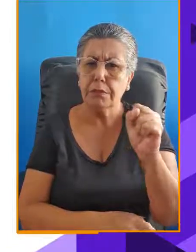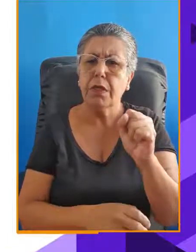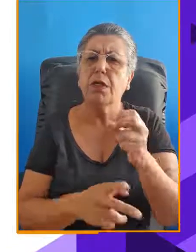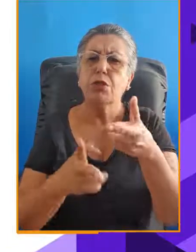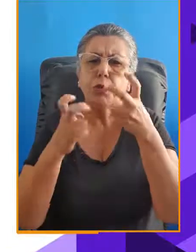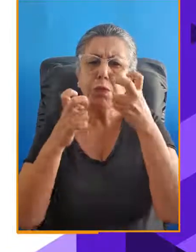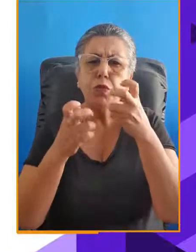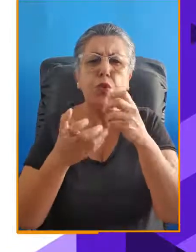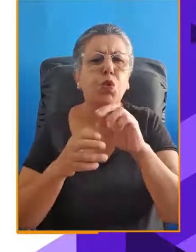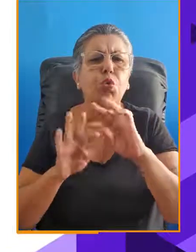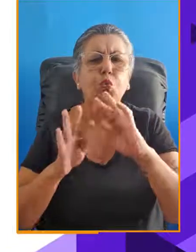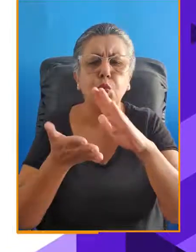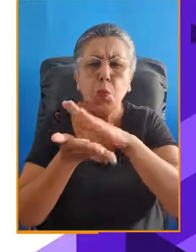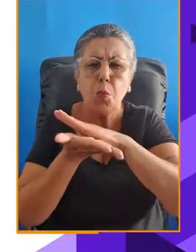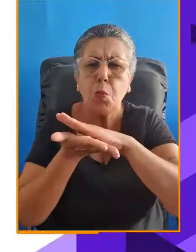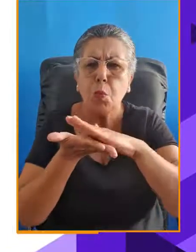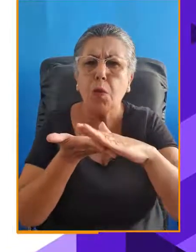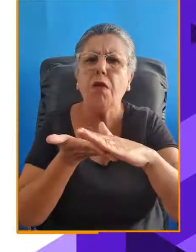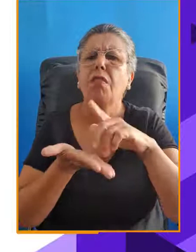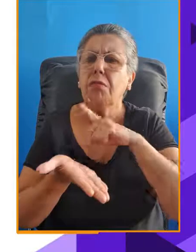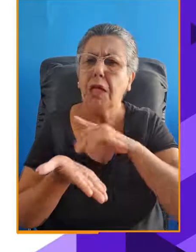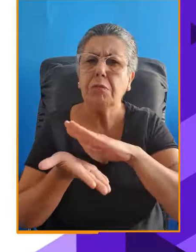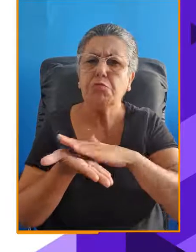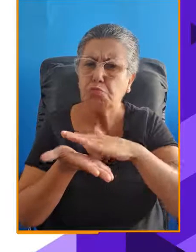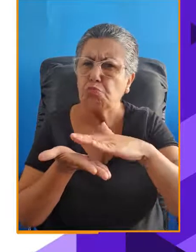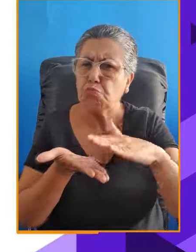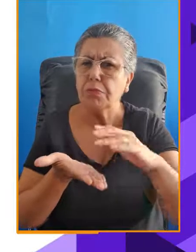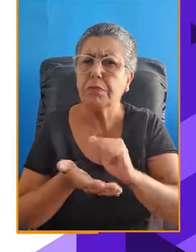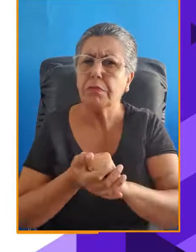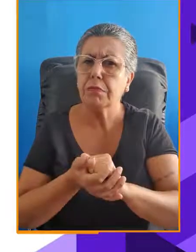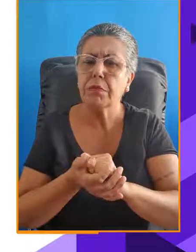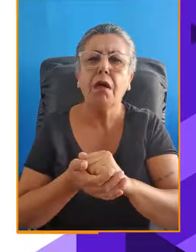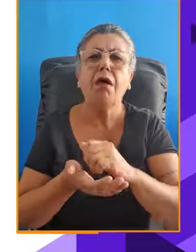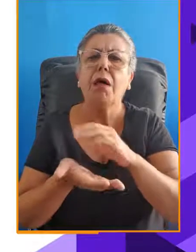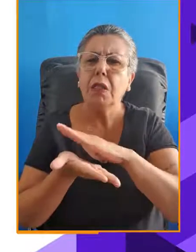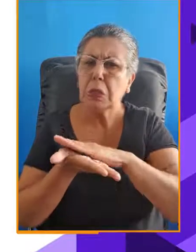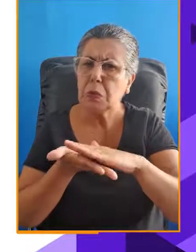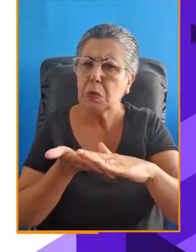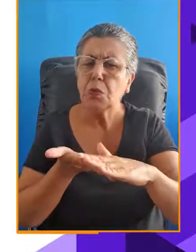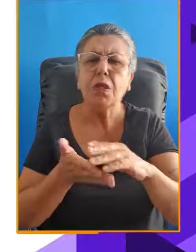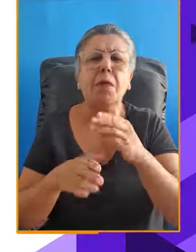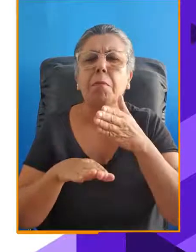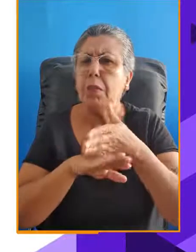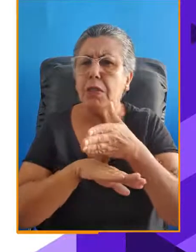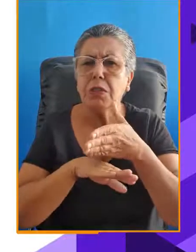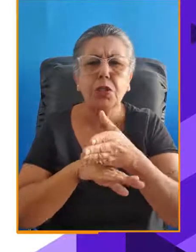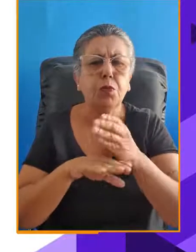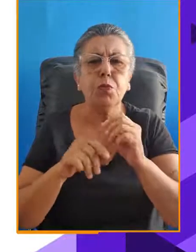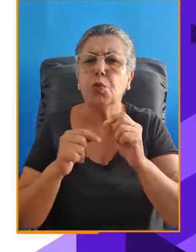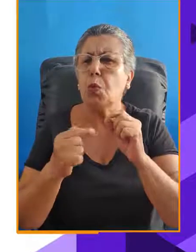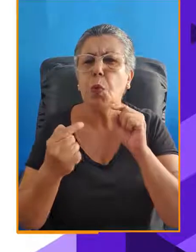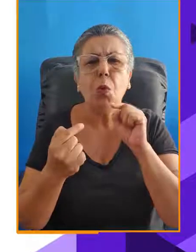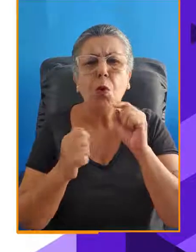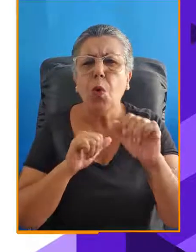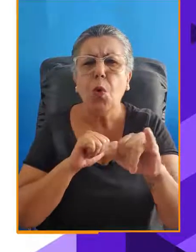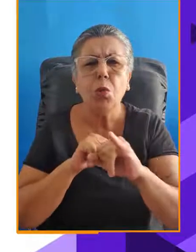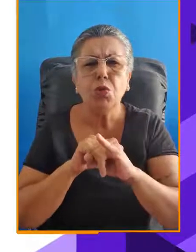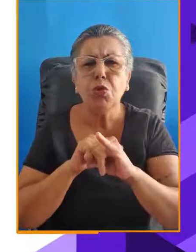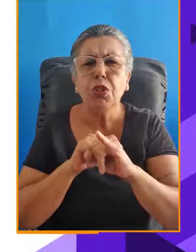as superfícies ao nosso redor possuem texturas? Que as texturas estão presentes em